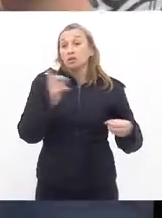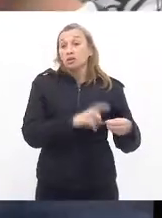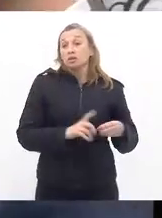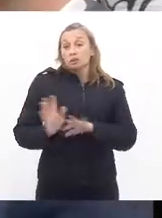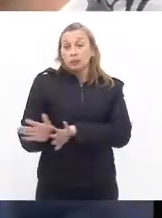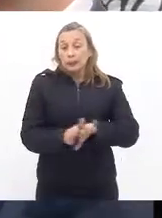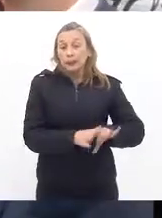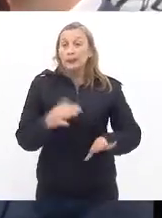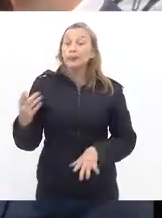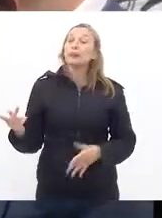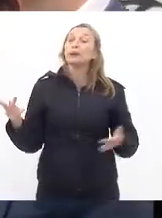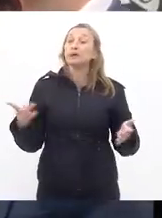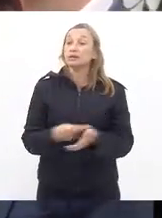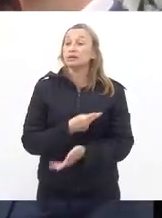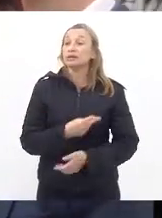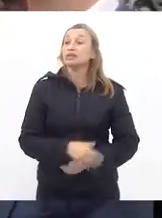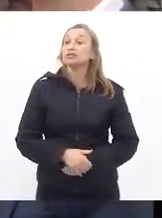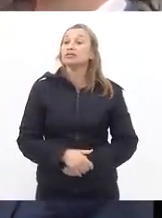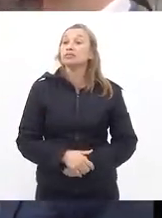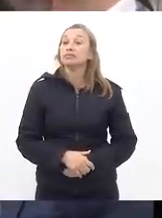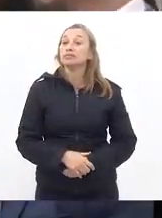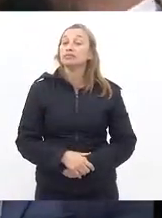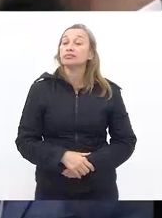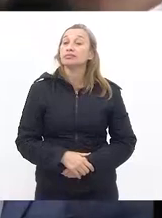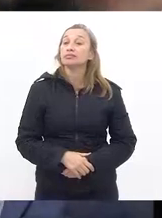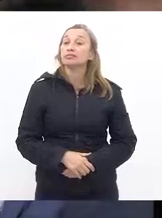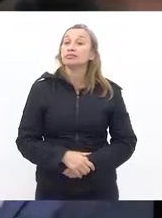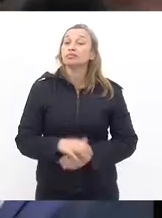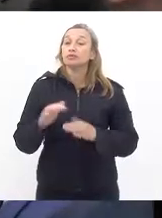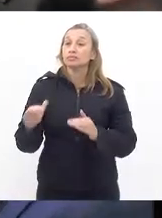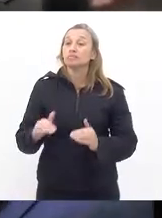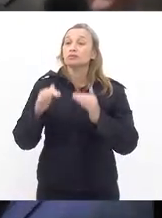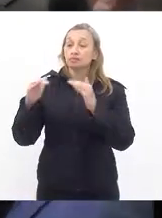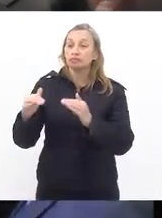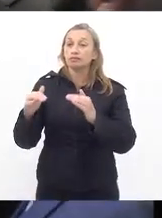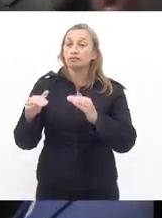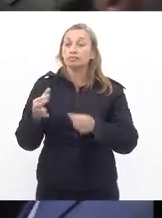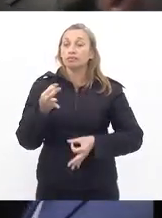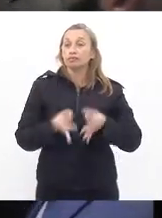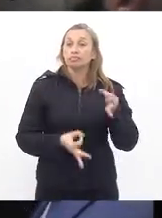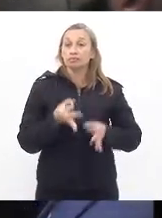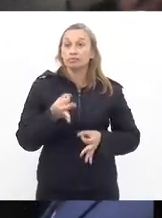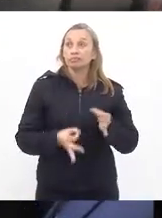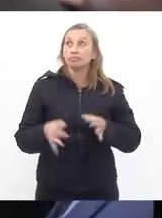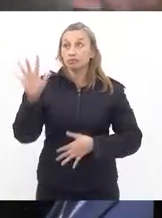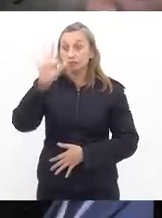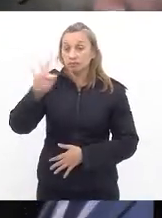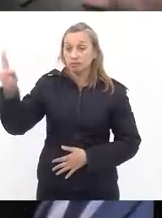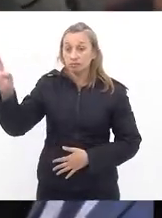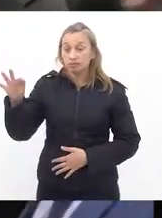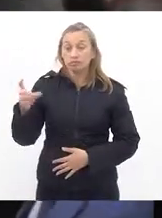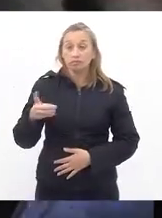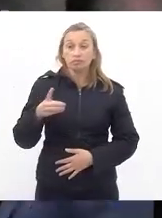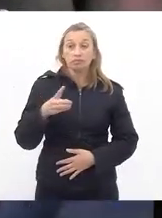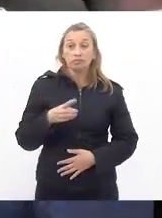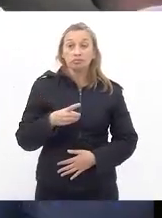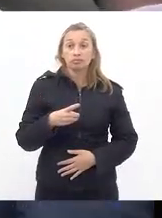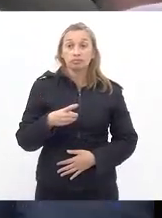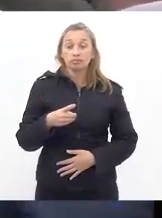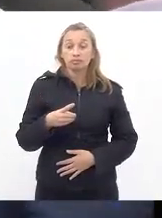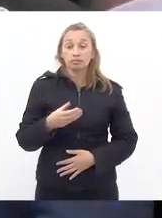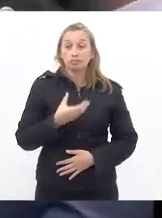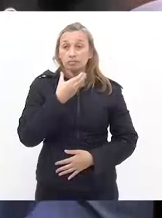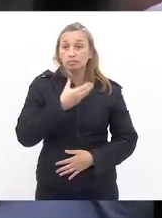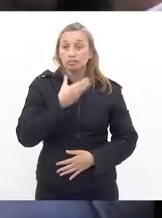o que aconteceu e no Supremo Tribunal Federal em dezembro de 2020